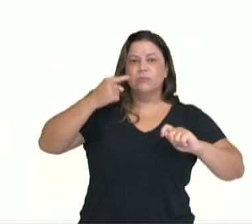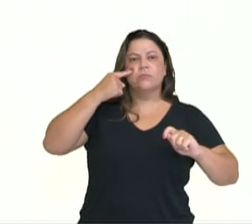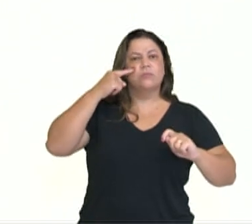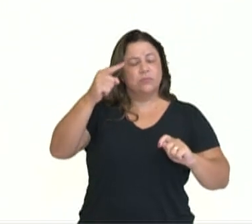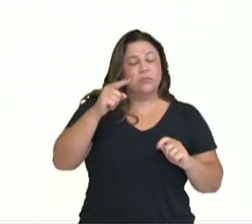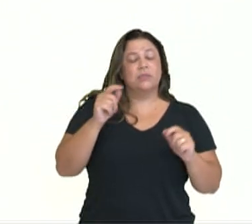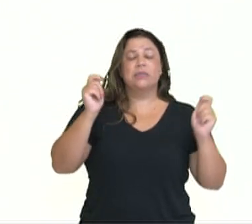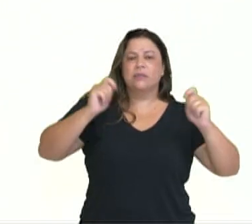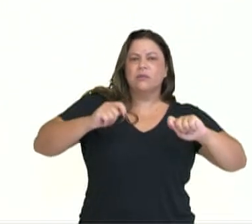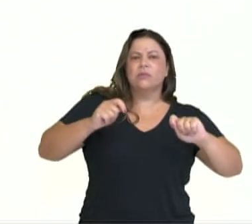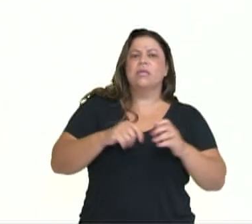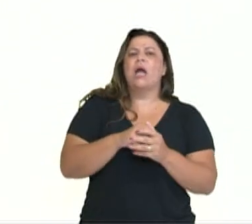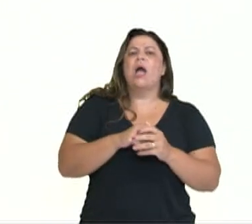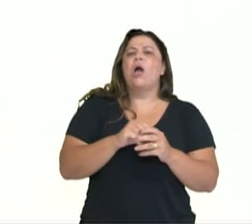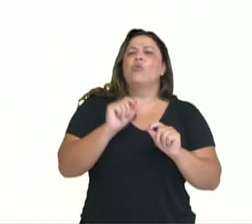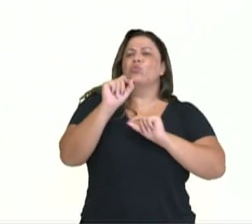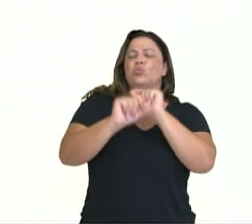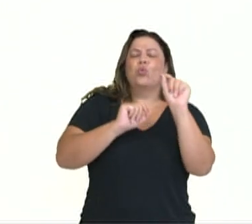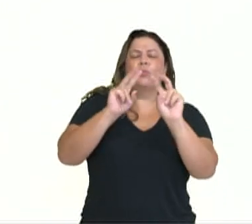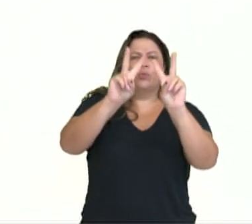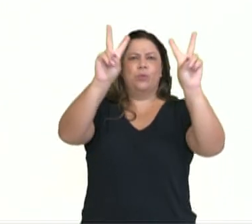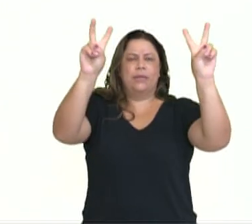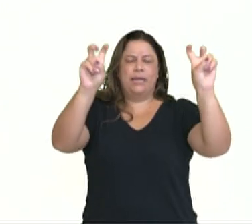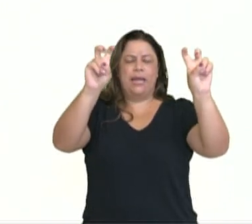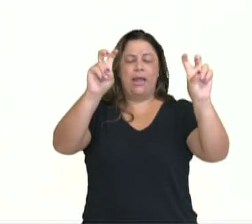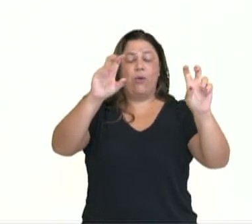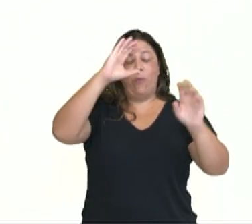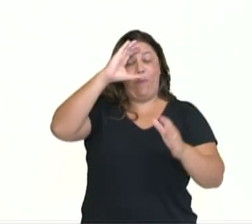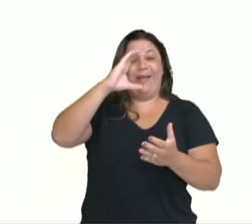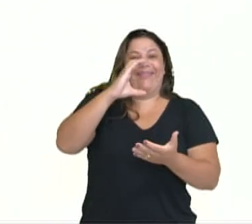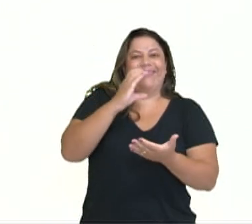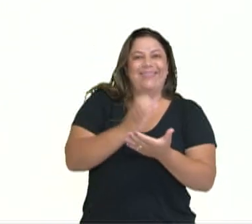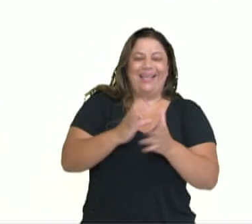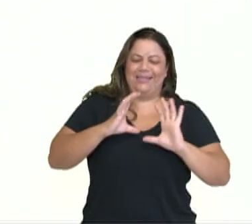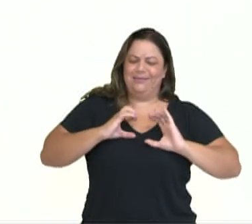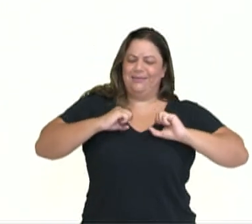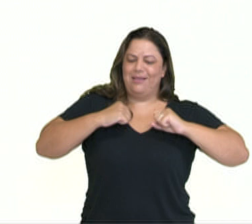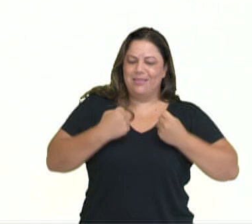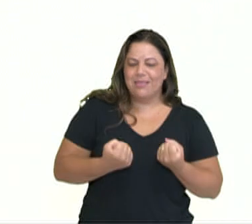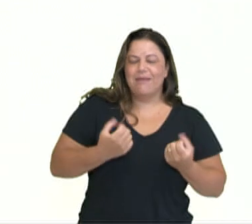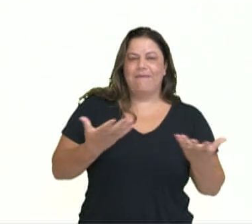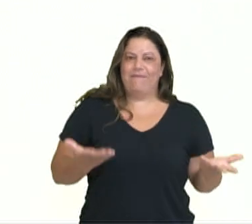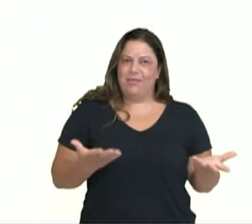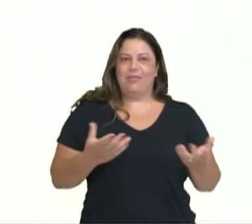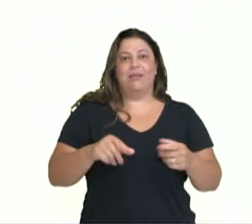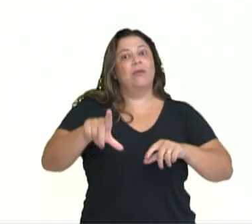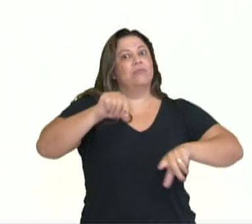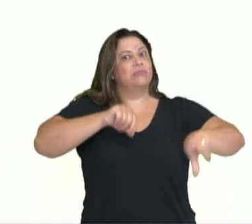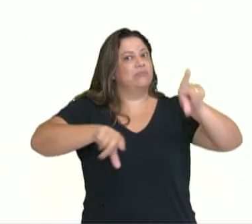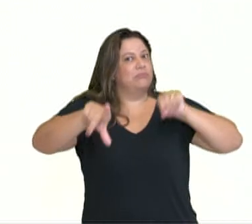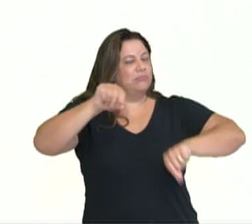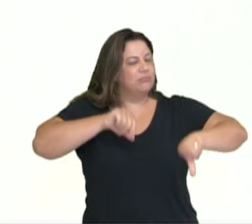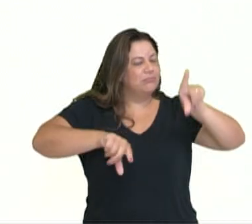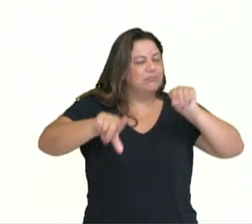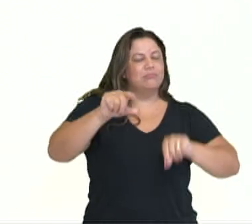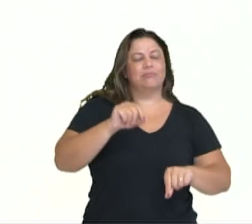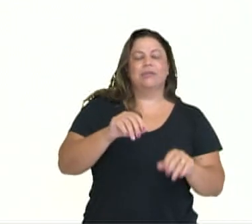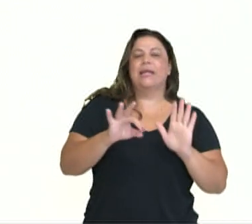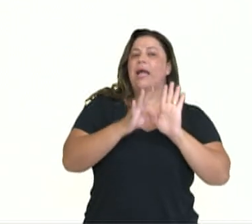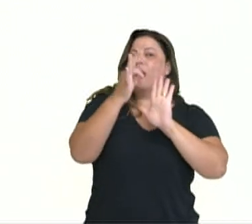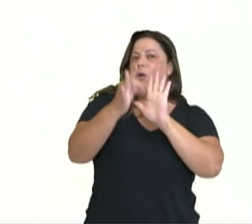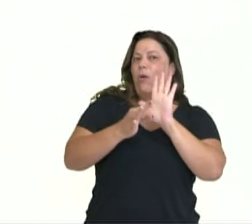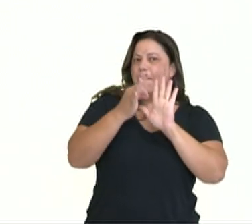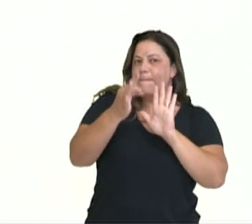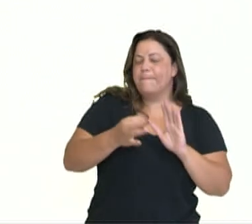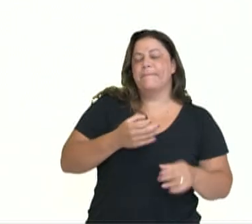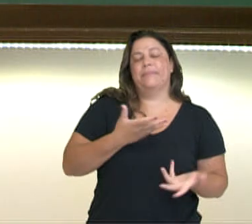determinada tese que você está defendendo. Para isso, você precisa selecionar bem os argumentos, os tipos